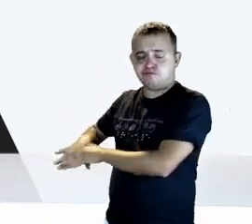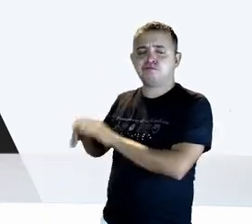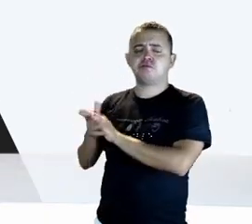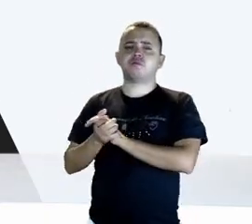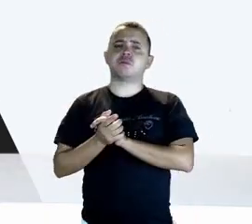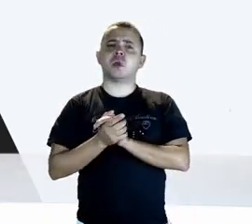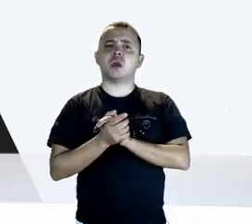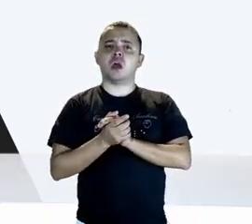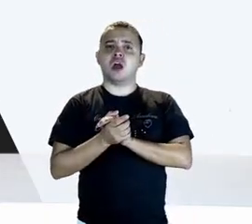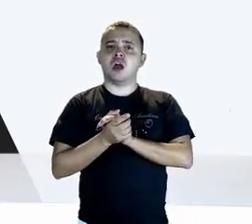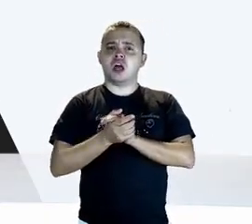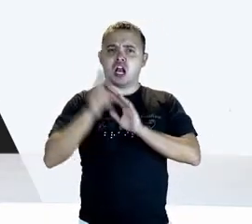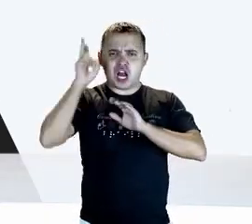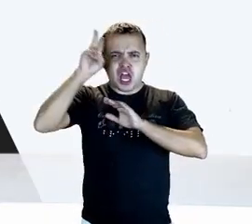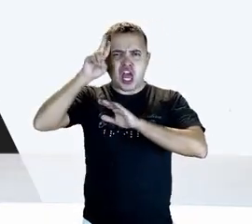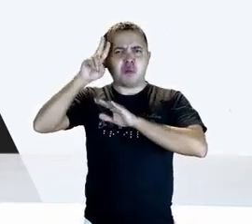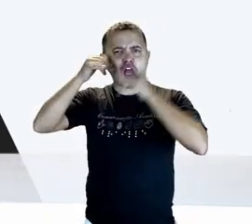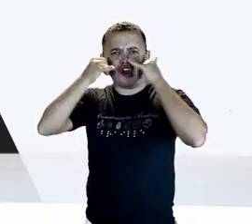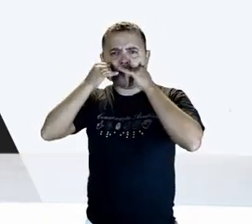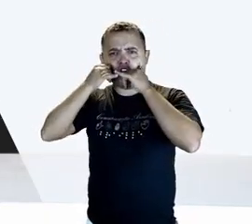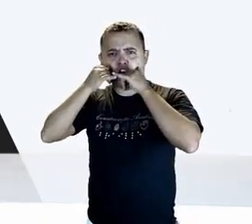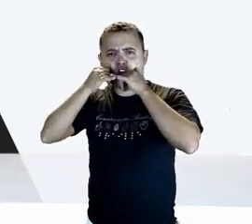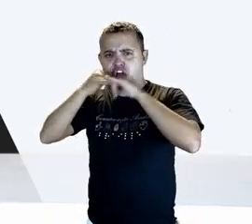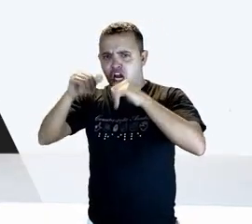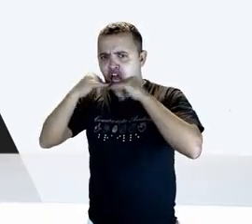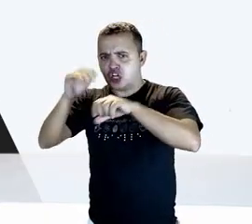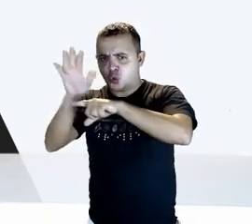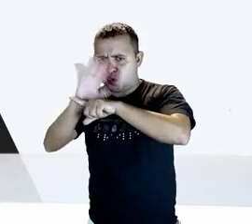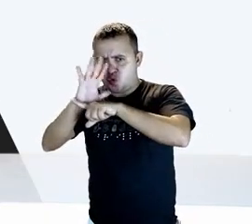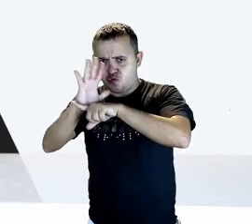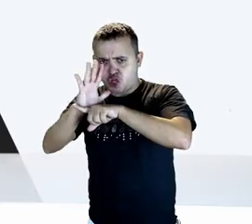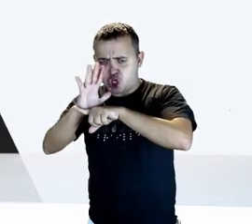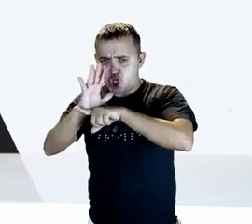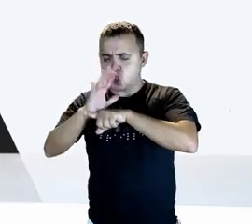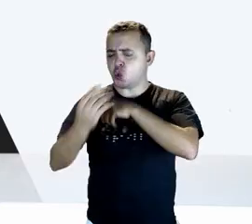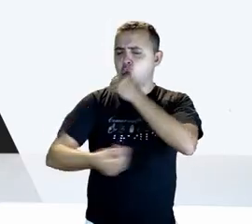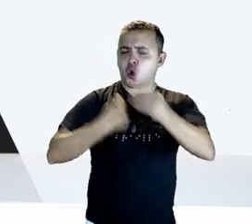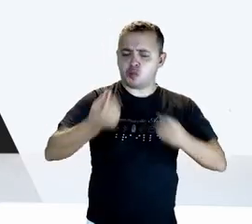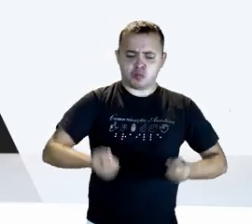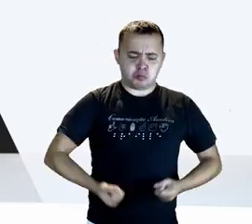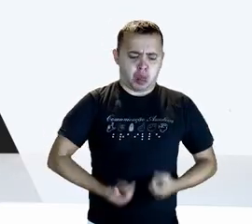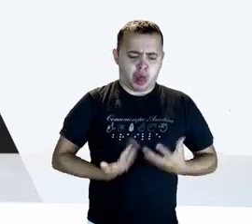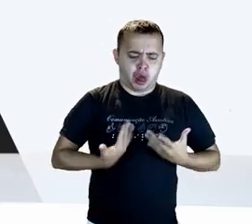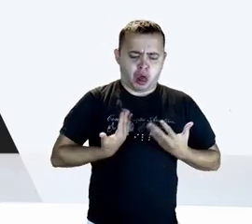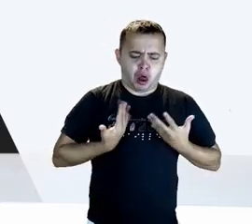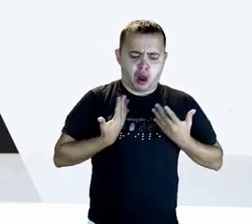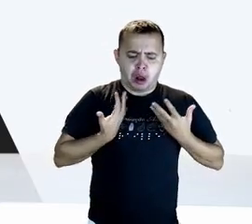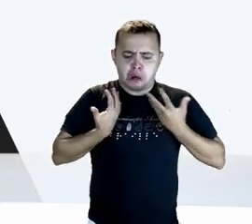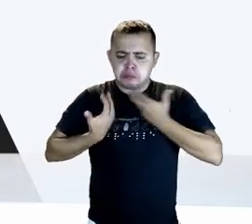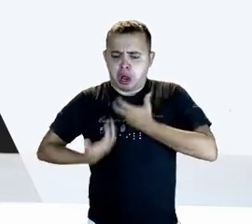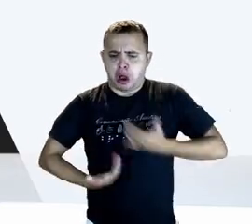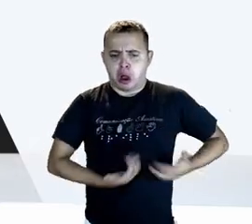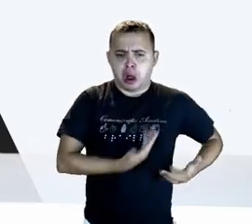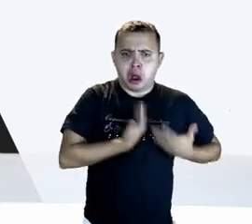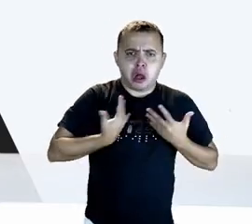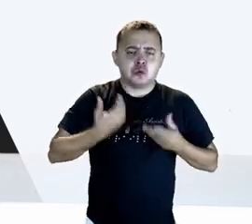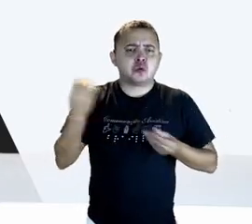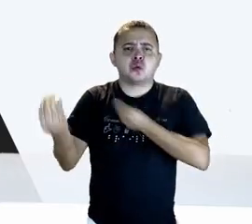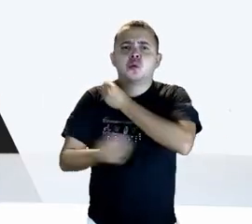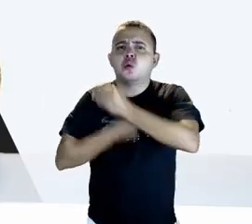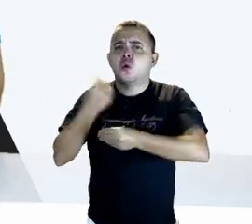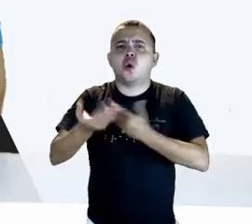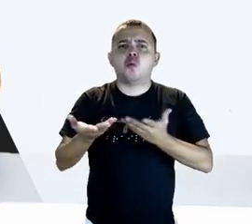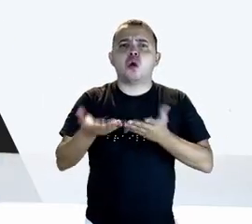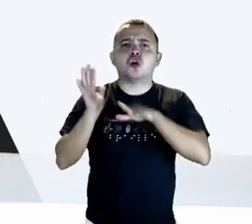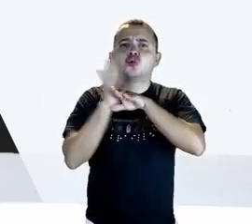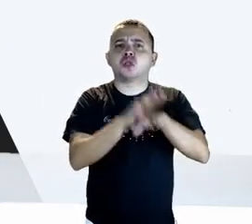o vídeo que a gente acabou de assistir. As queimaduras elétricas, para que a gente possa fazer os